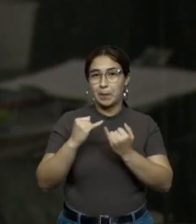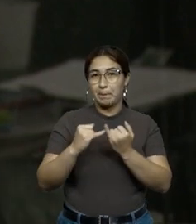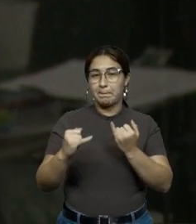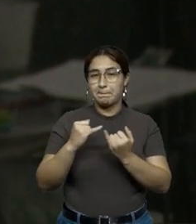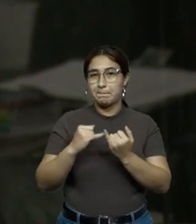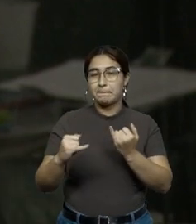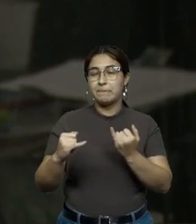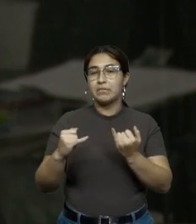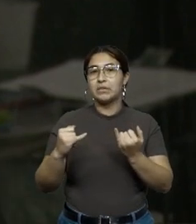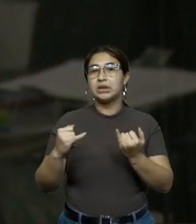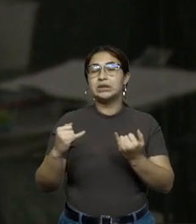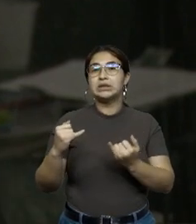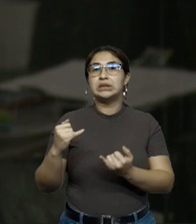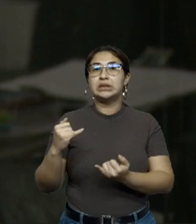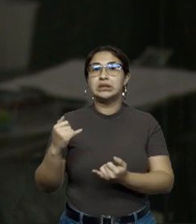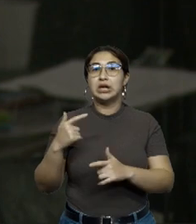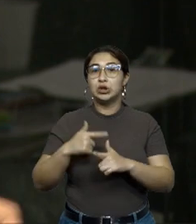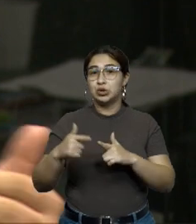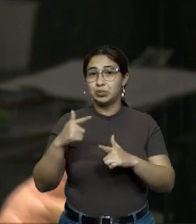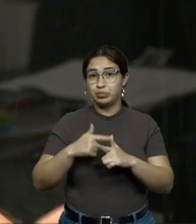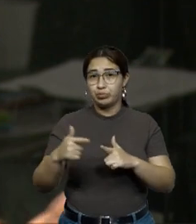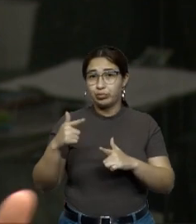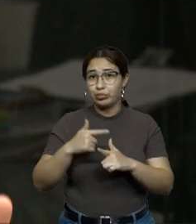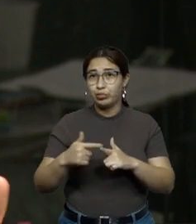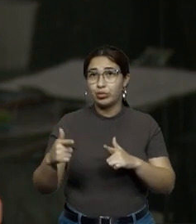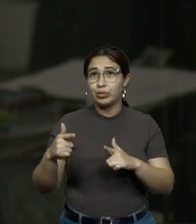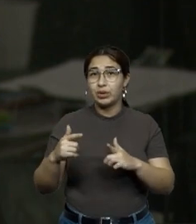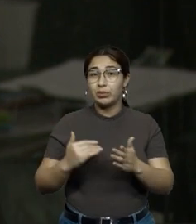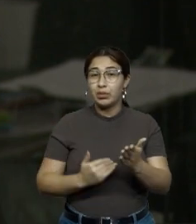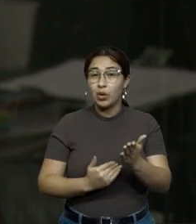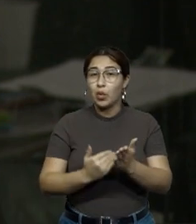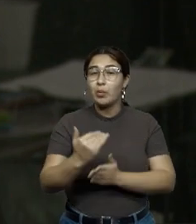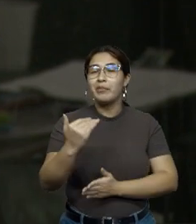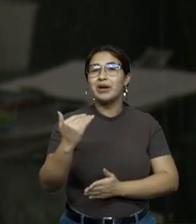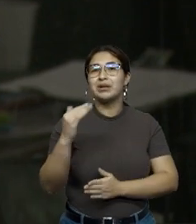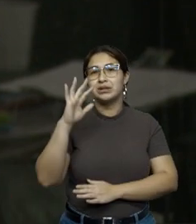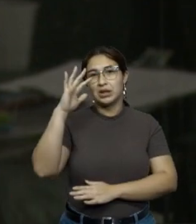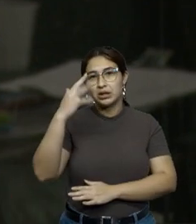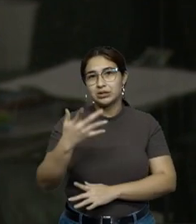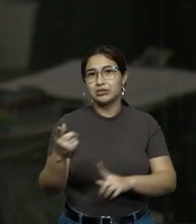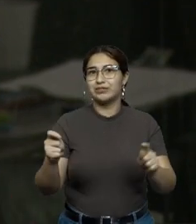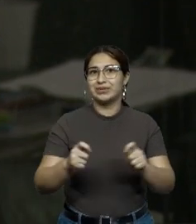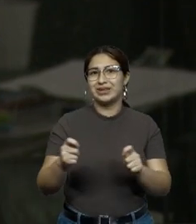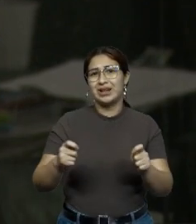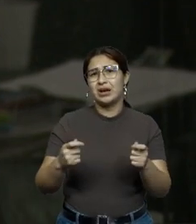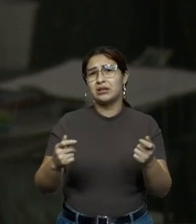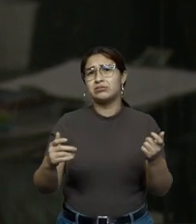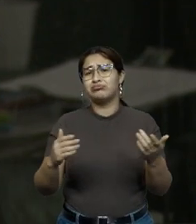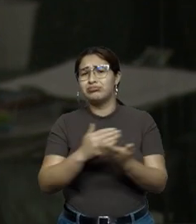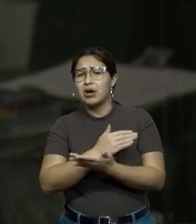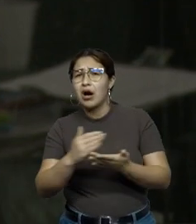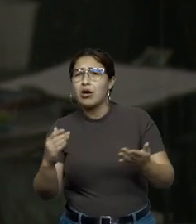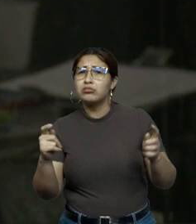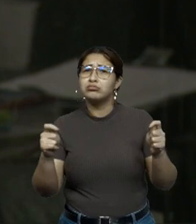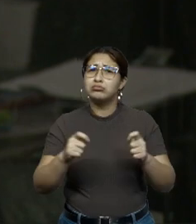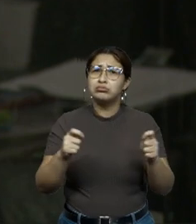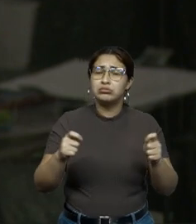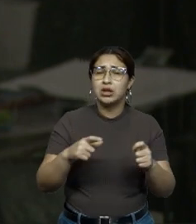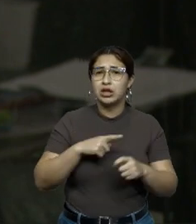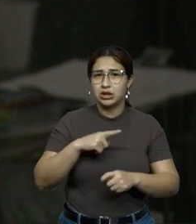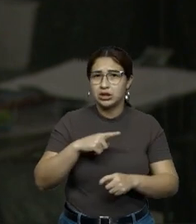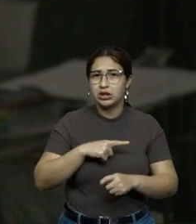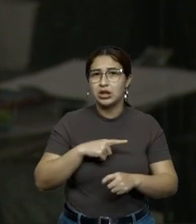em diante esse problema ele começa a ser solucionado então só algumas situações que existentes